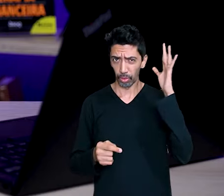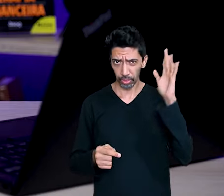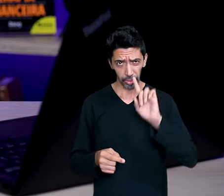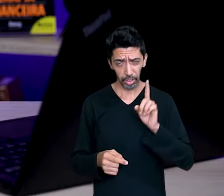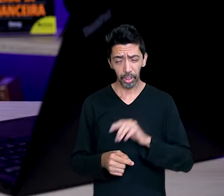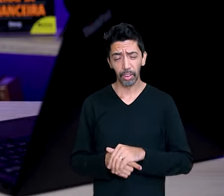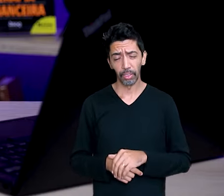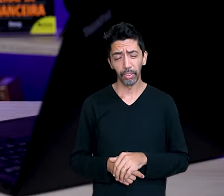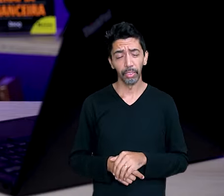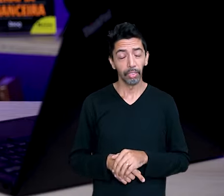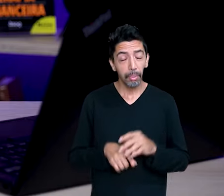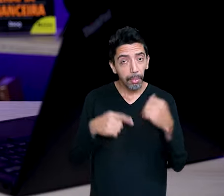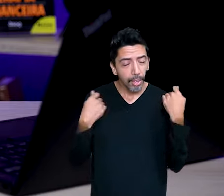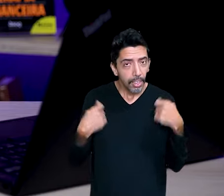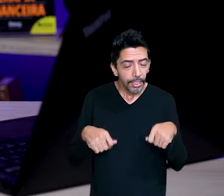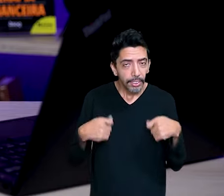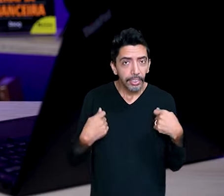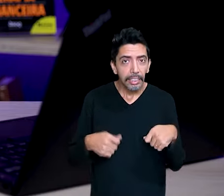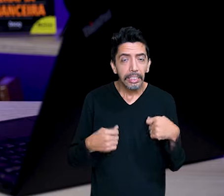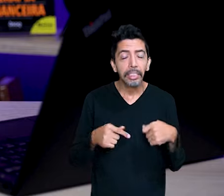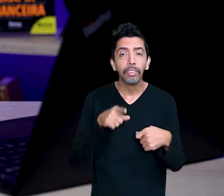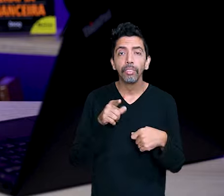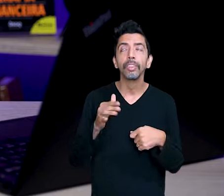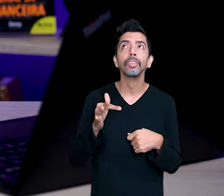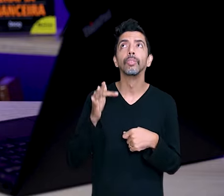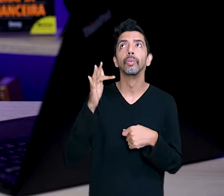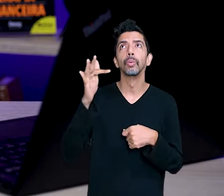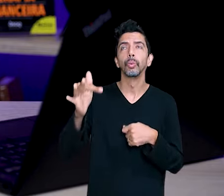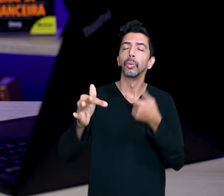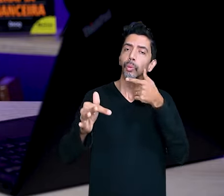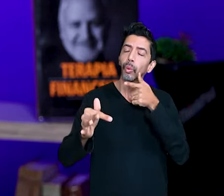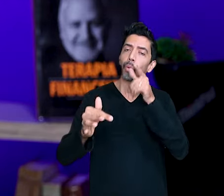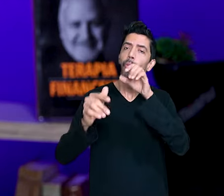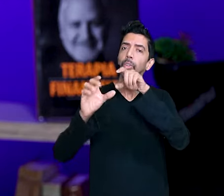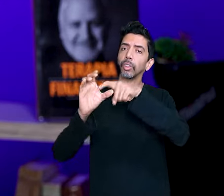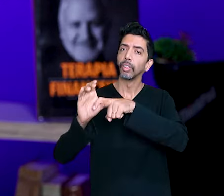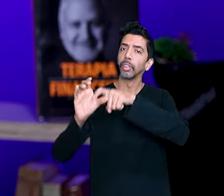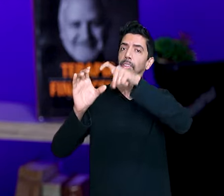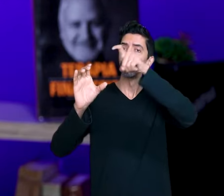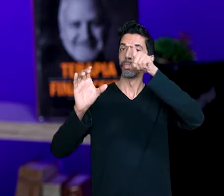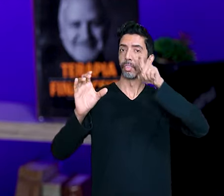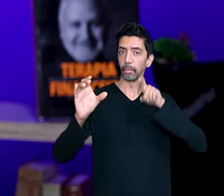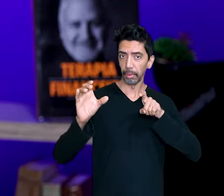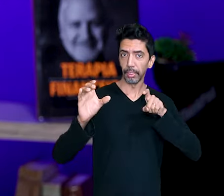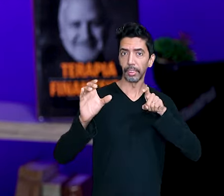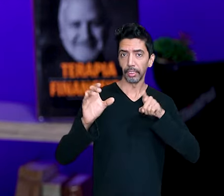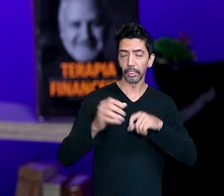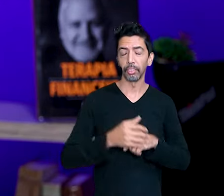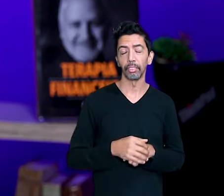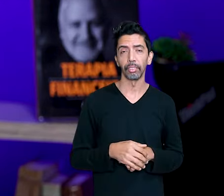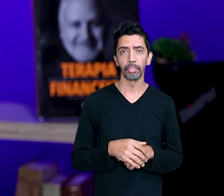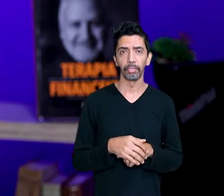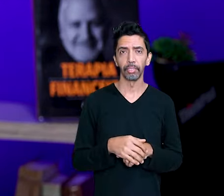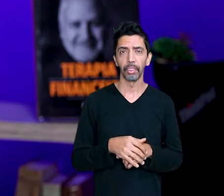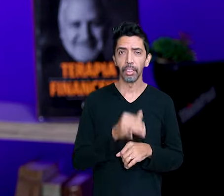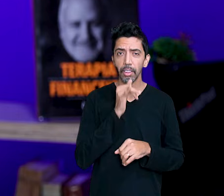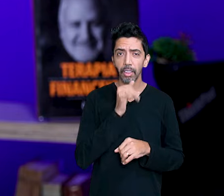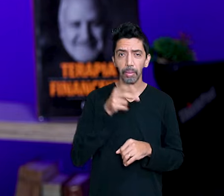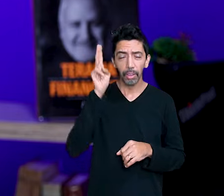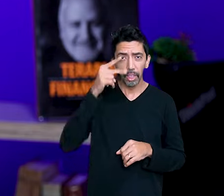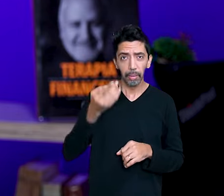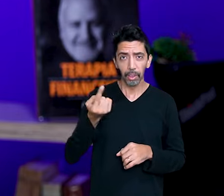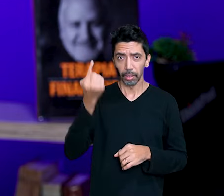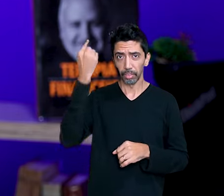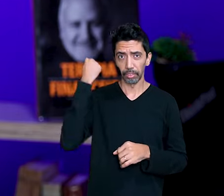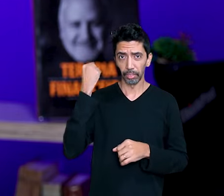estar numa situação de independente financeiramente, onde, lembra-se na série anterior de adultos,